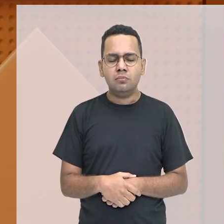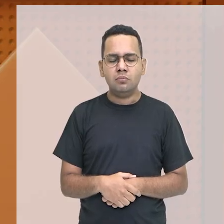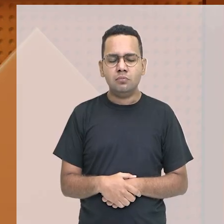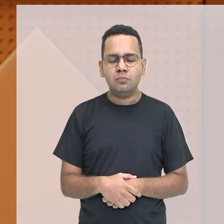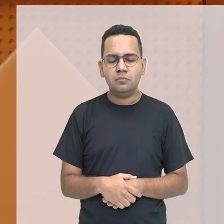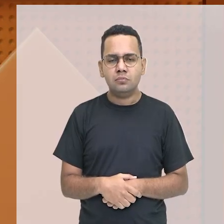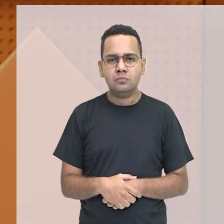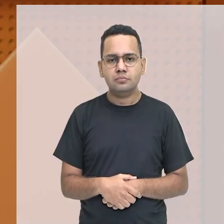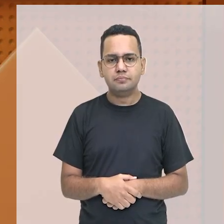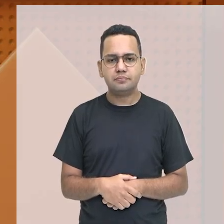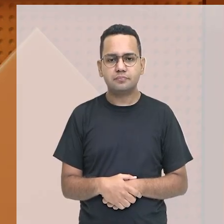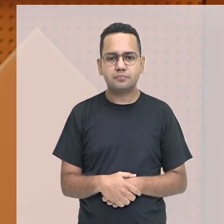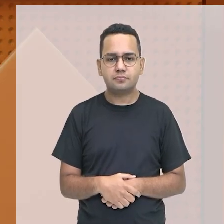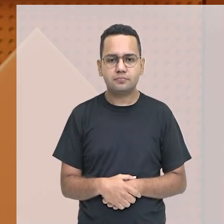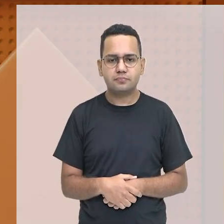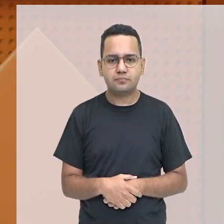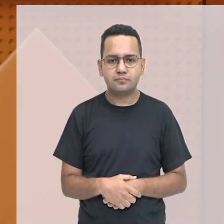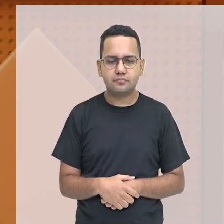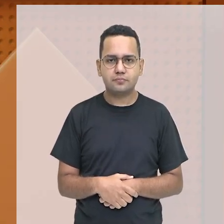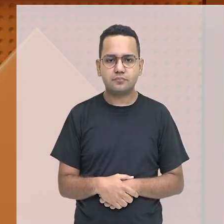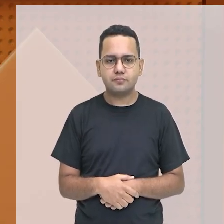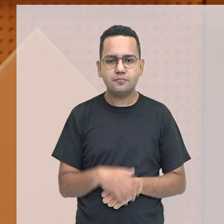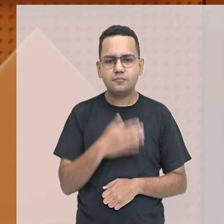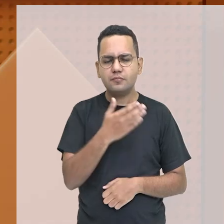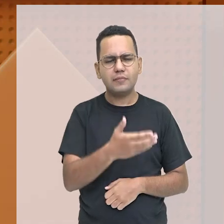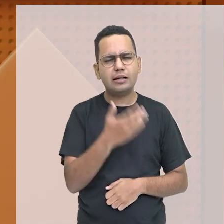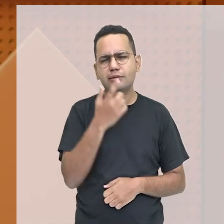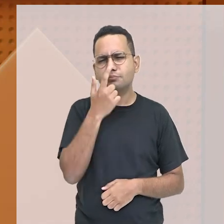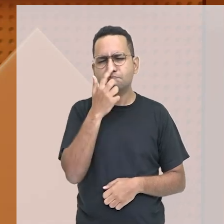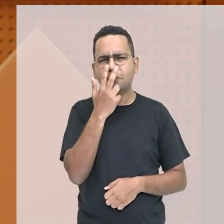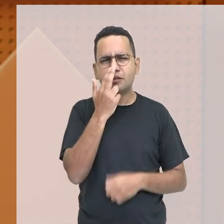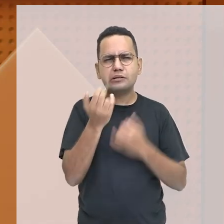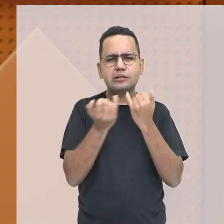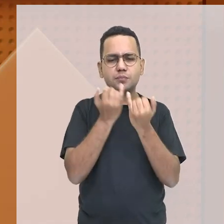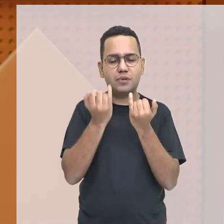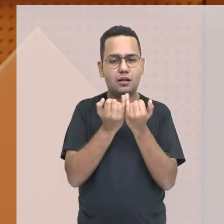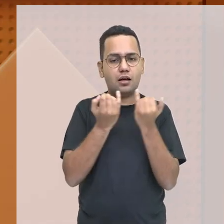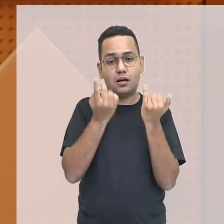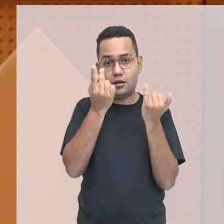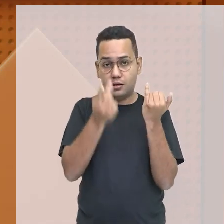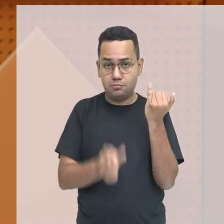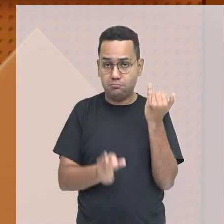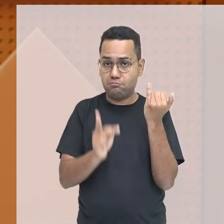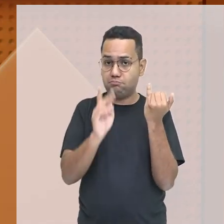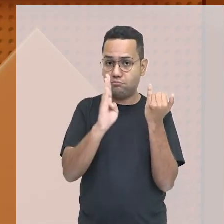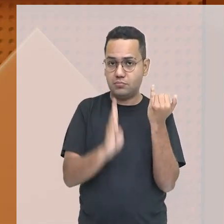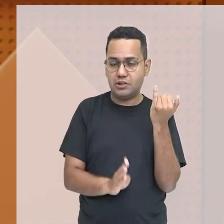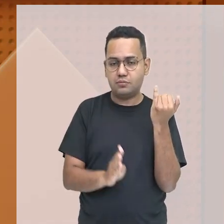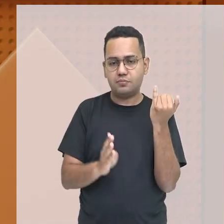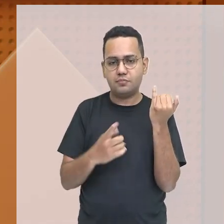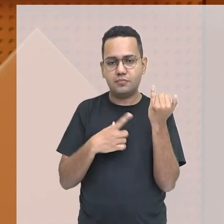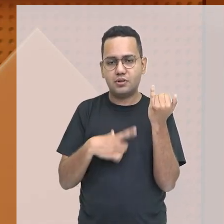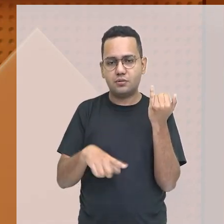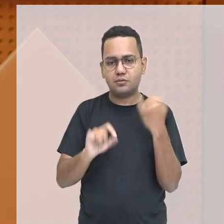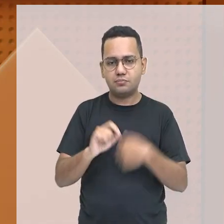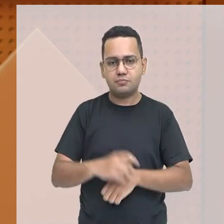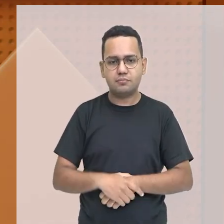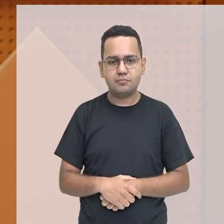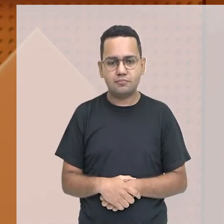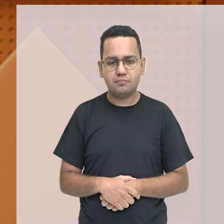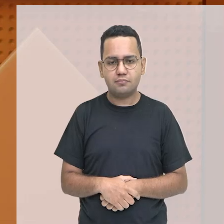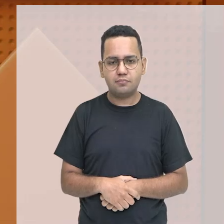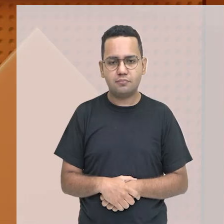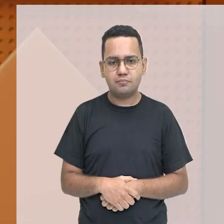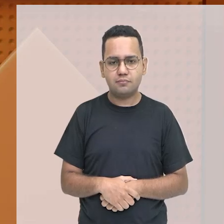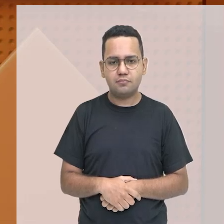temos lá na região algo muito parecido com o que acontece aqui. Aquilo que nós conhecemos que provocou o